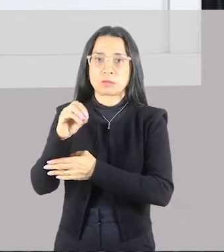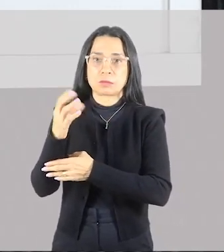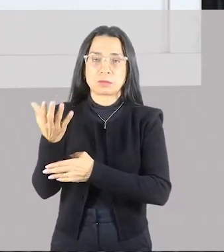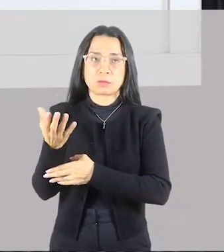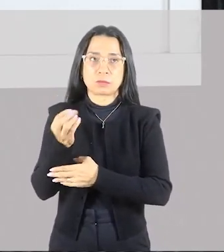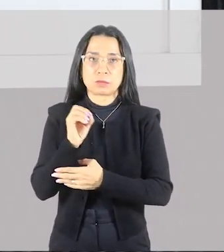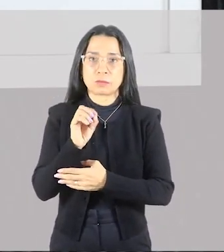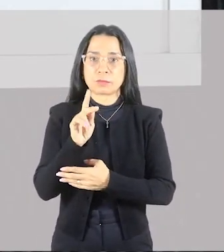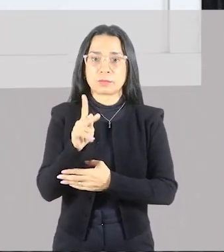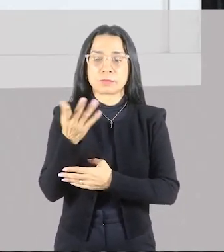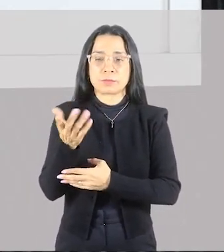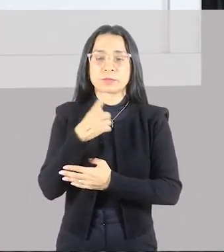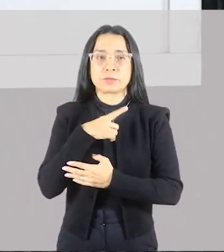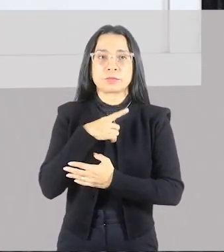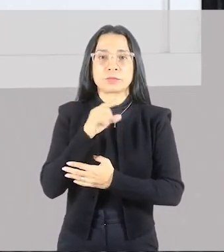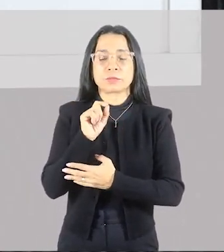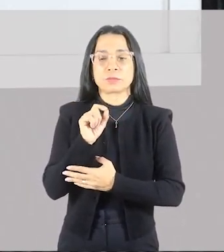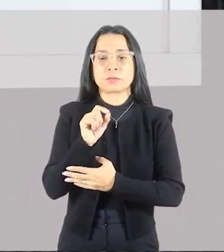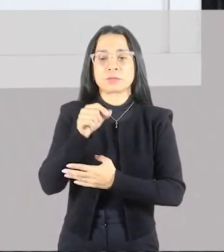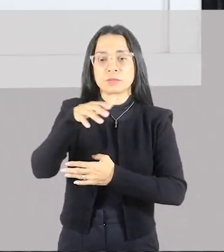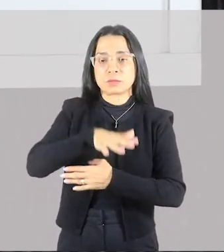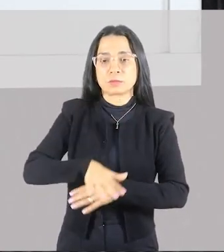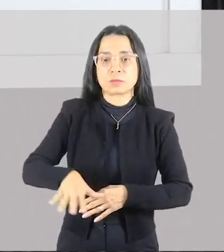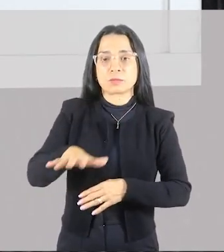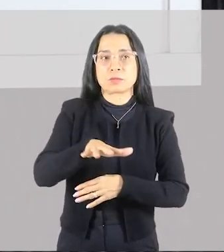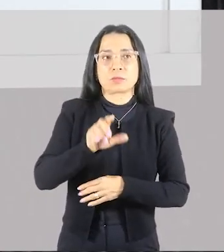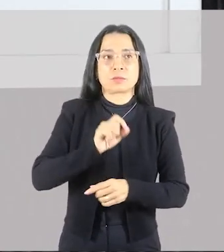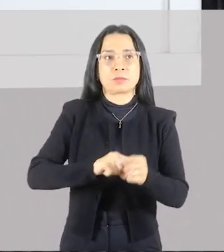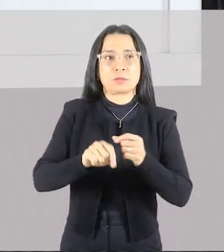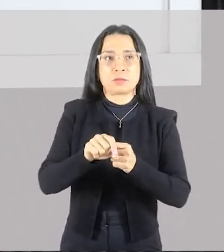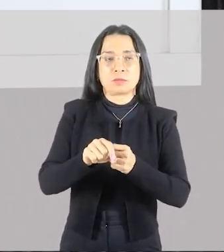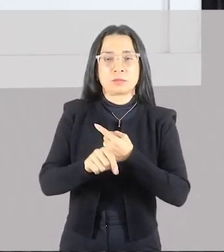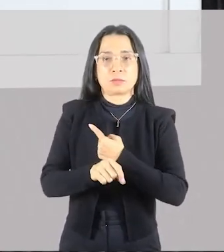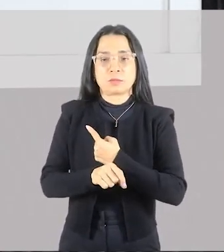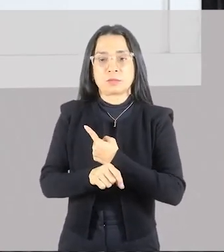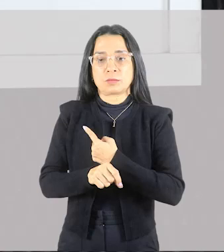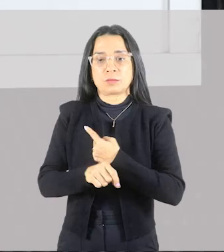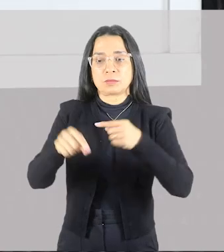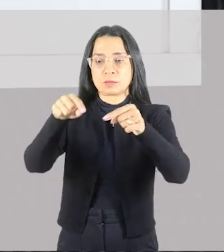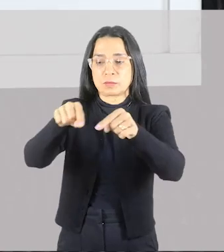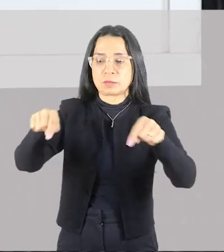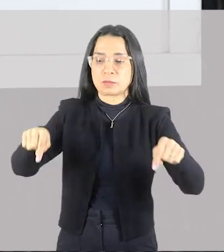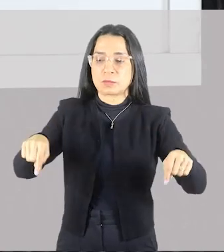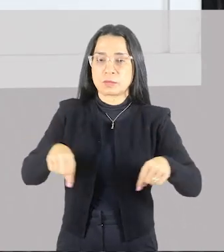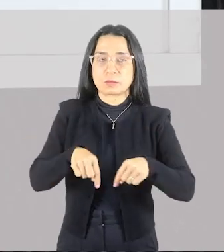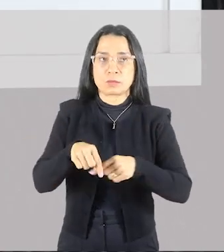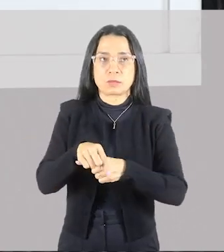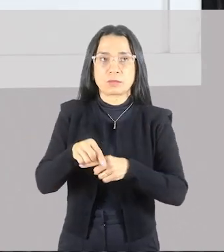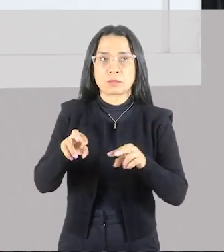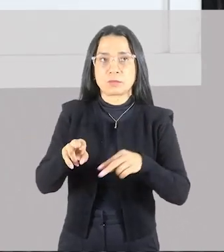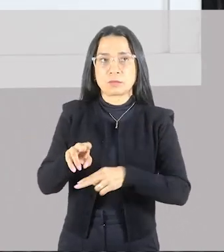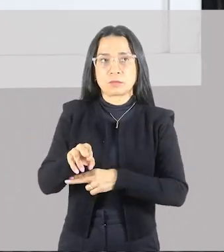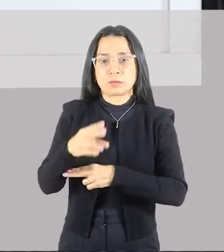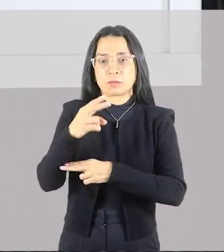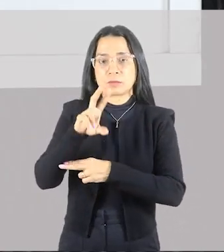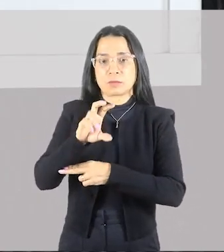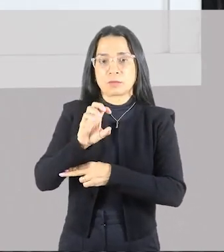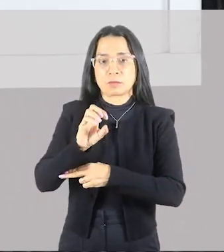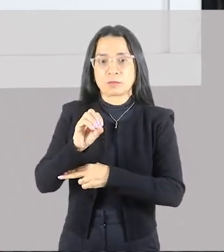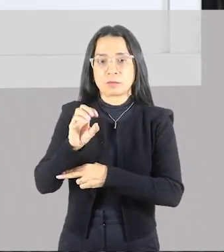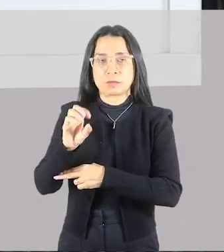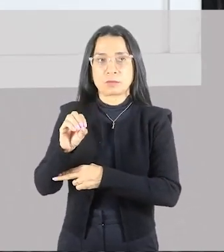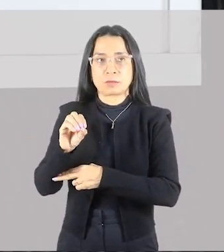Beleza? E aí você vai ter uma área da calçada igual a 500